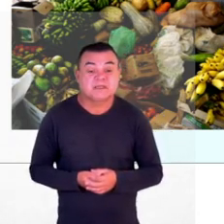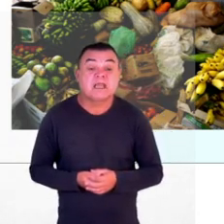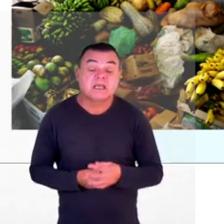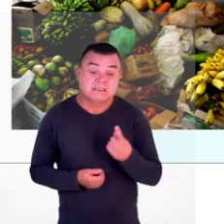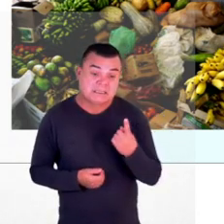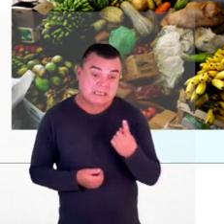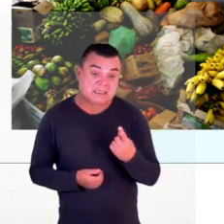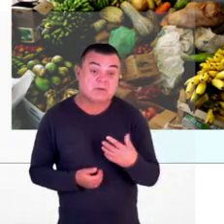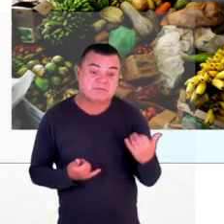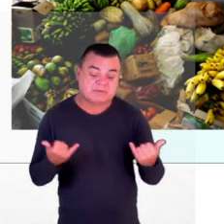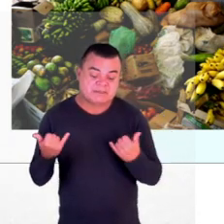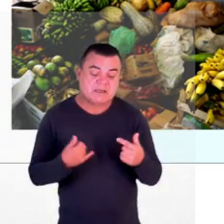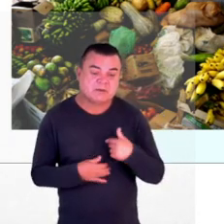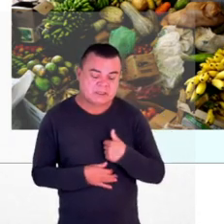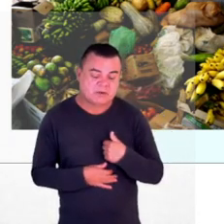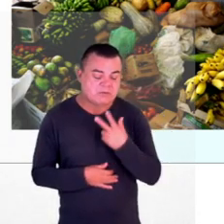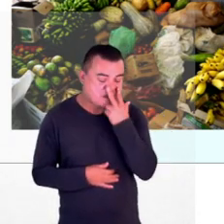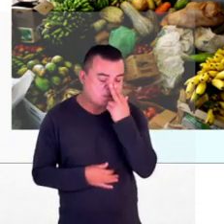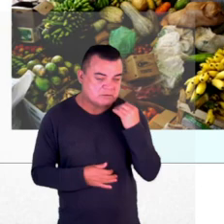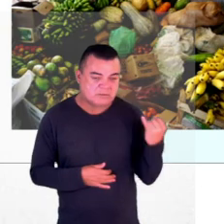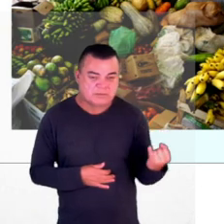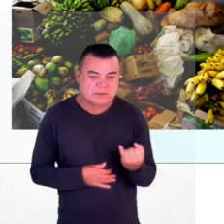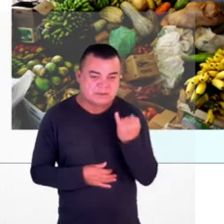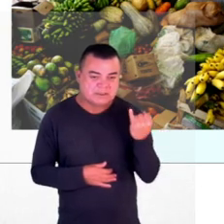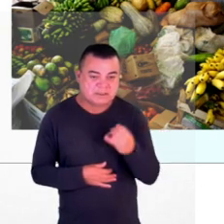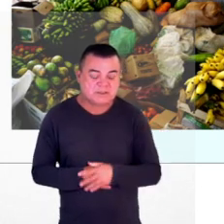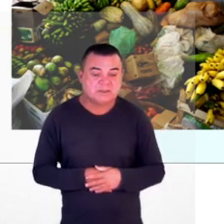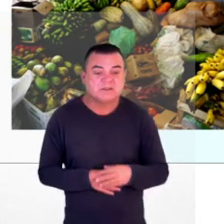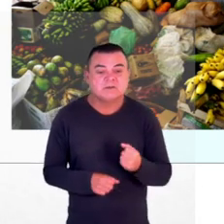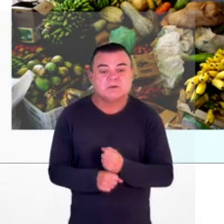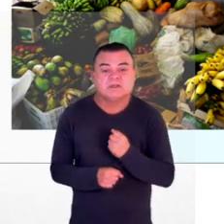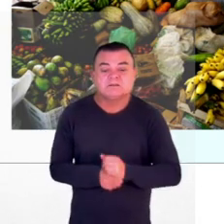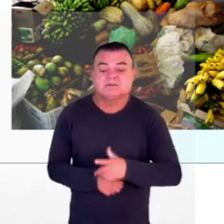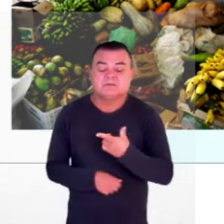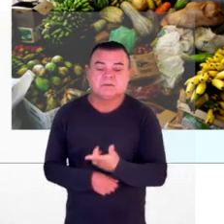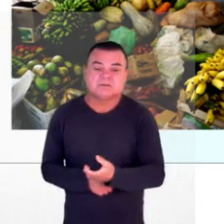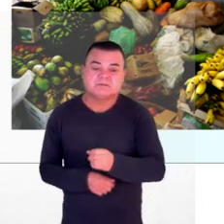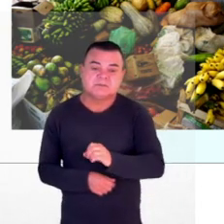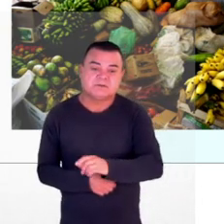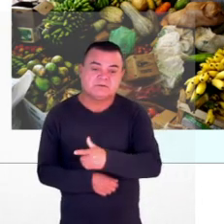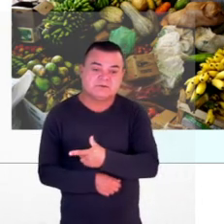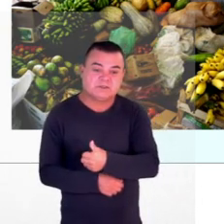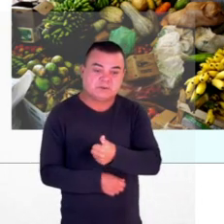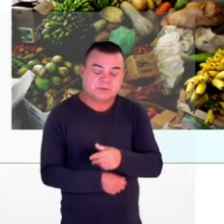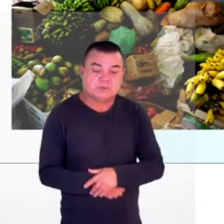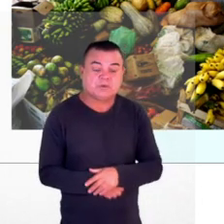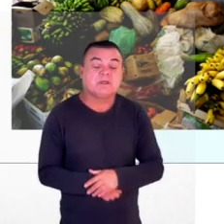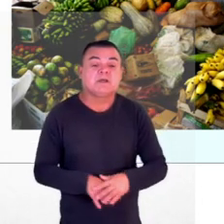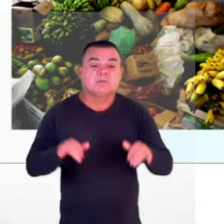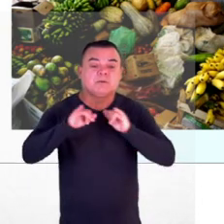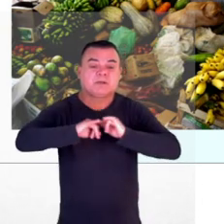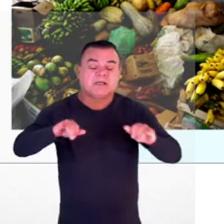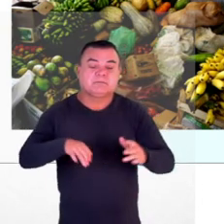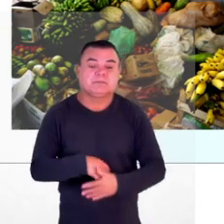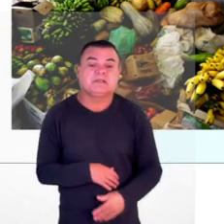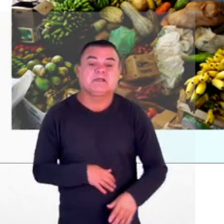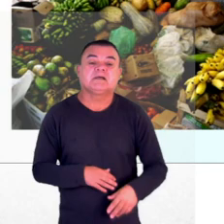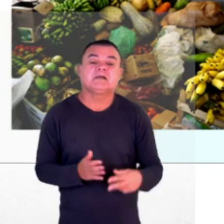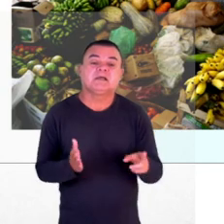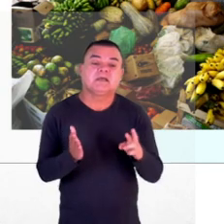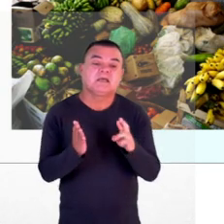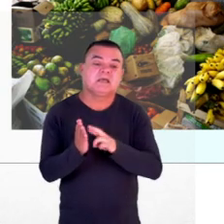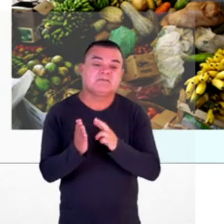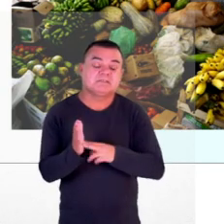que eu que eu acho relevante eh que no ano 2021 e esse dado foi publicado pela F eh o Brasil